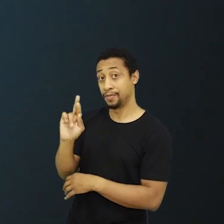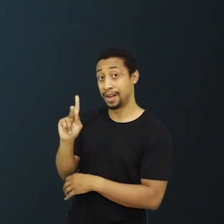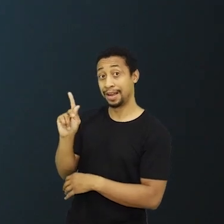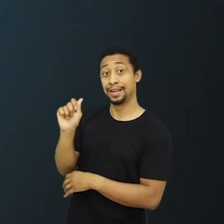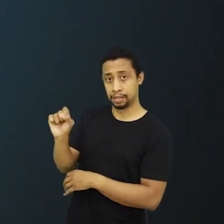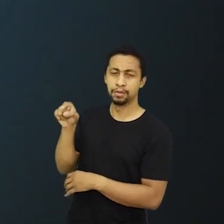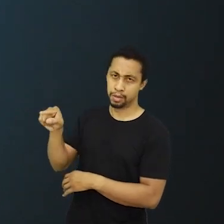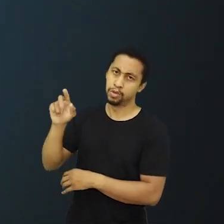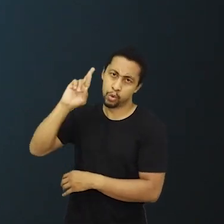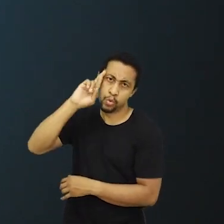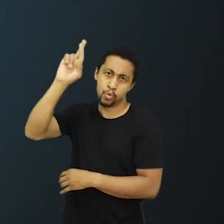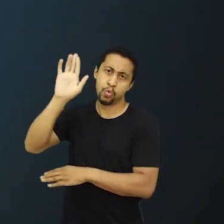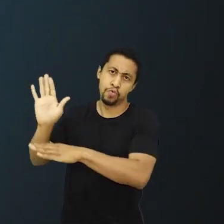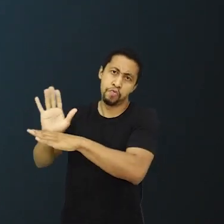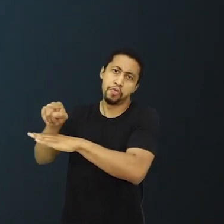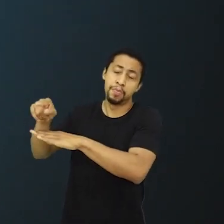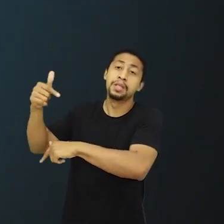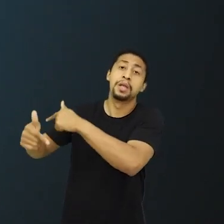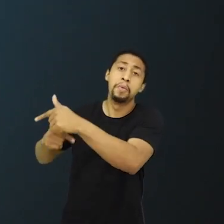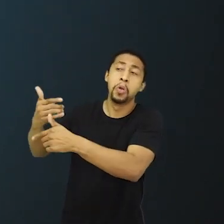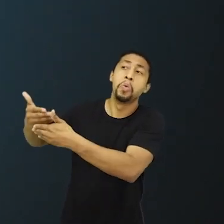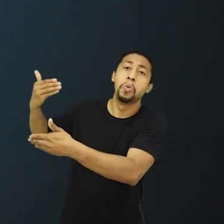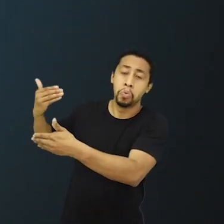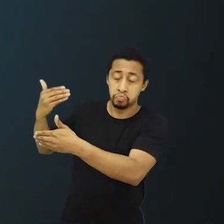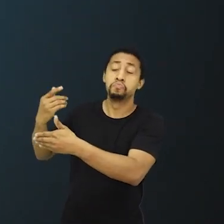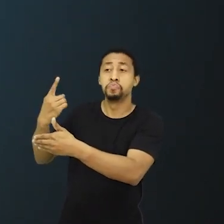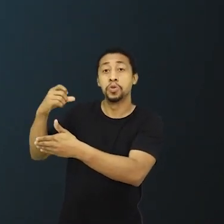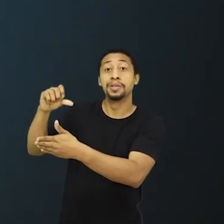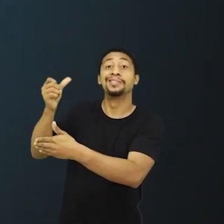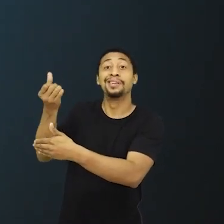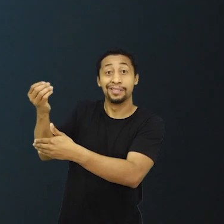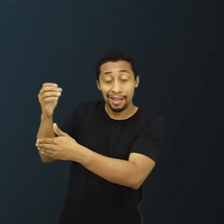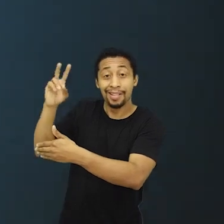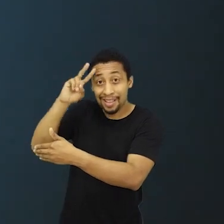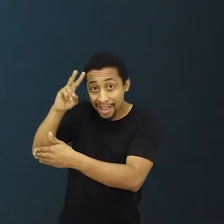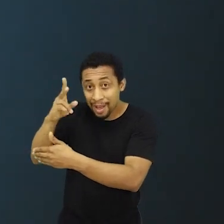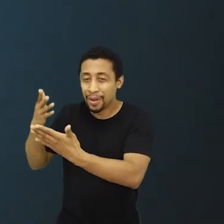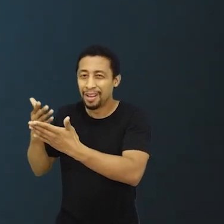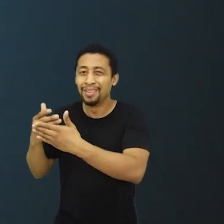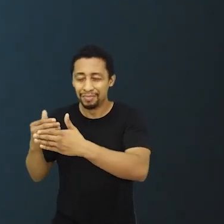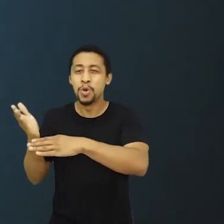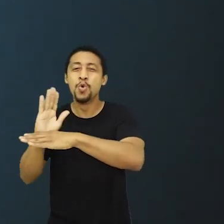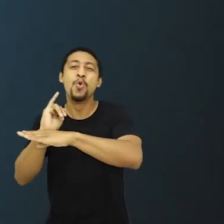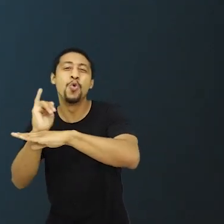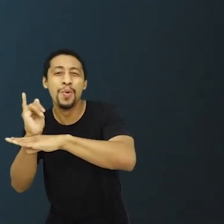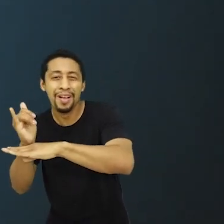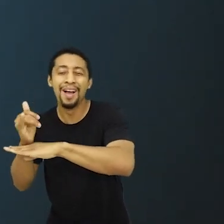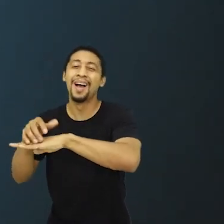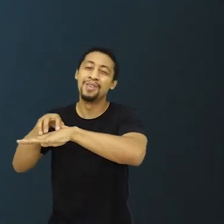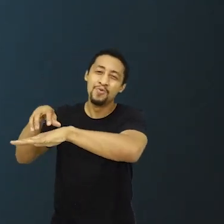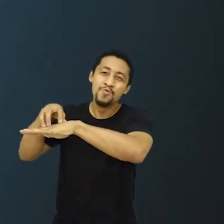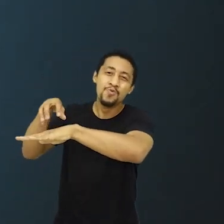são os donos dos filmes que ele trabalhou nos anos 60, os documentários da caravana Farkas. Uma coisa que é pouco feita e que a